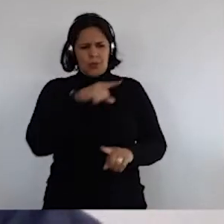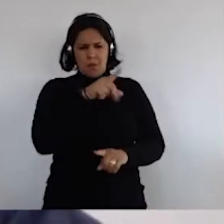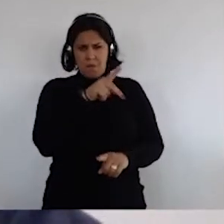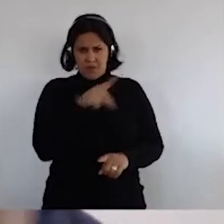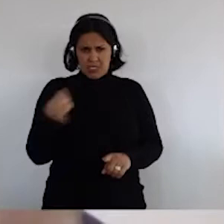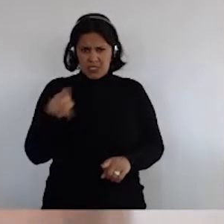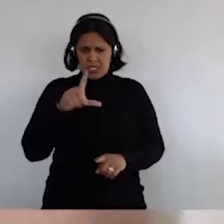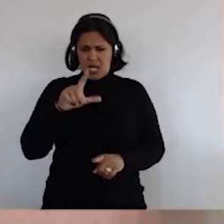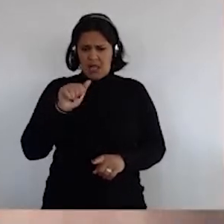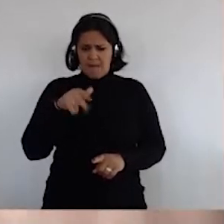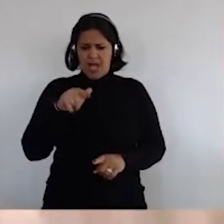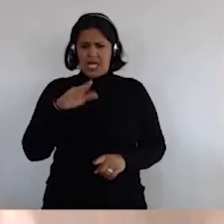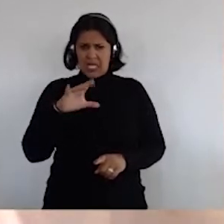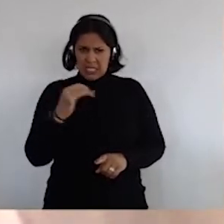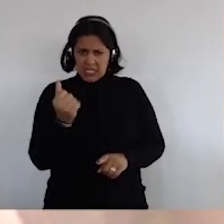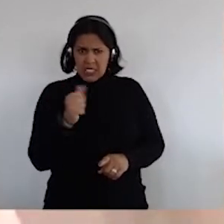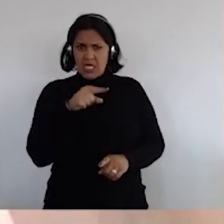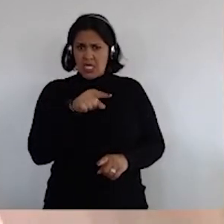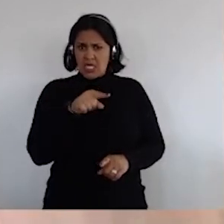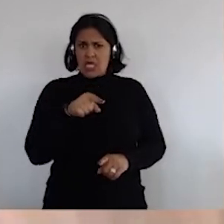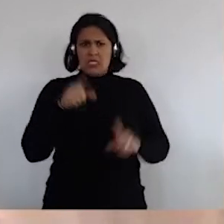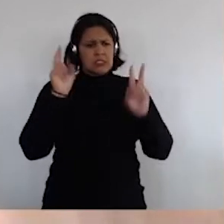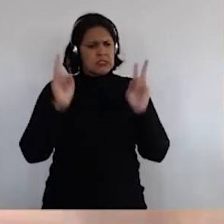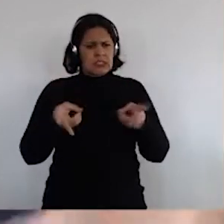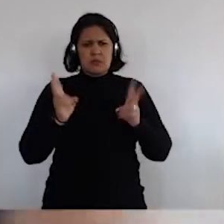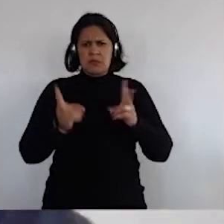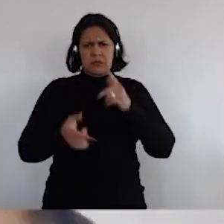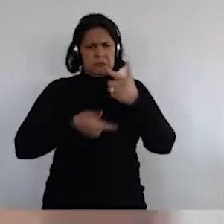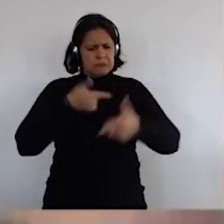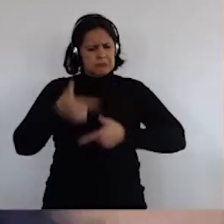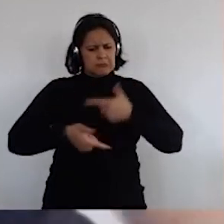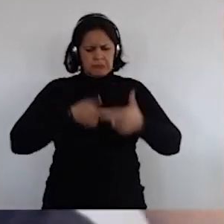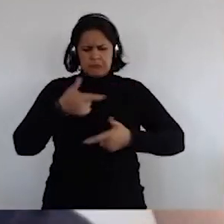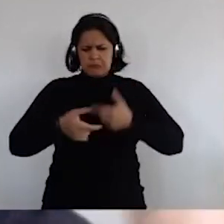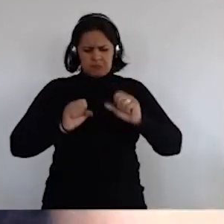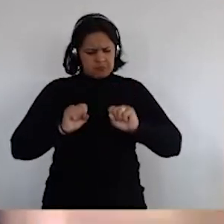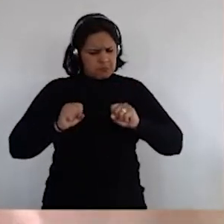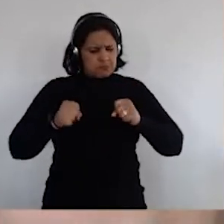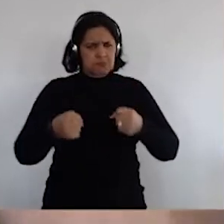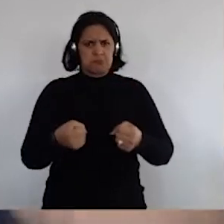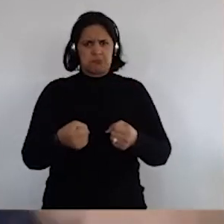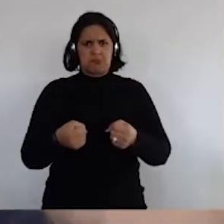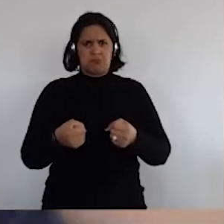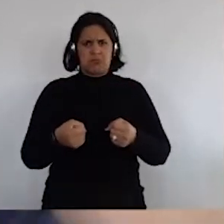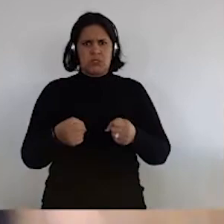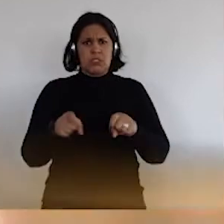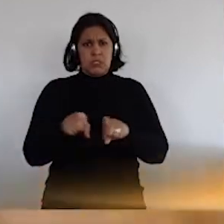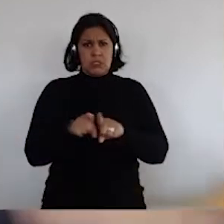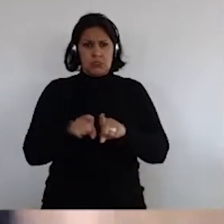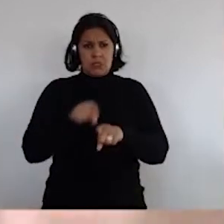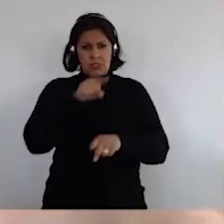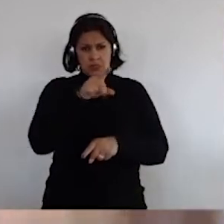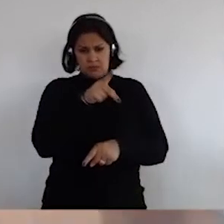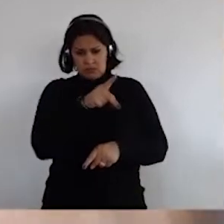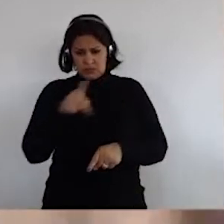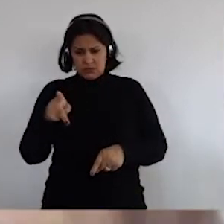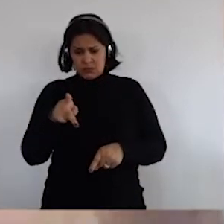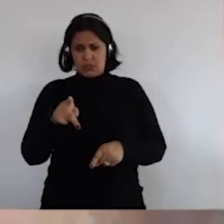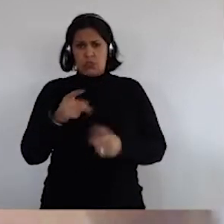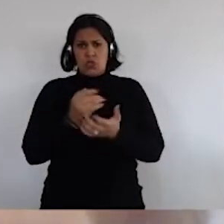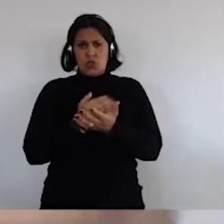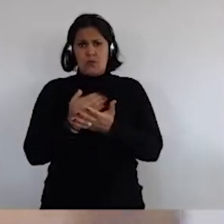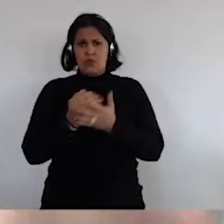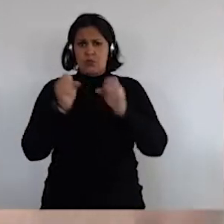é que nós tivemos uma perfeita dimensão de uma sistematização do trabalho de defesa da